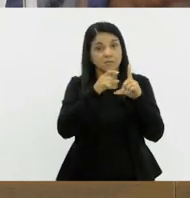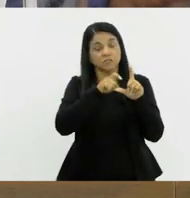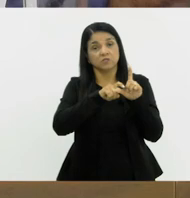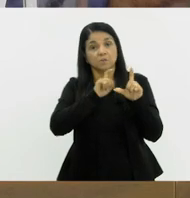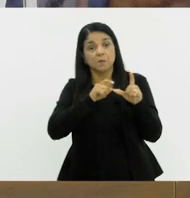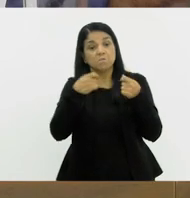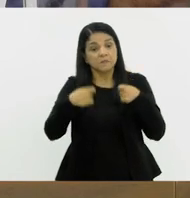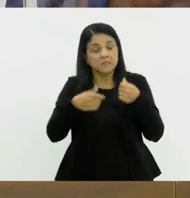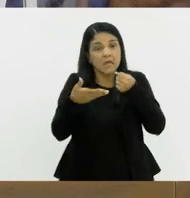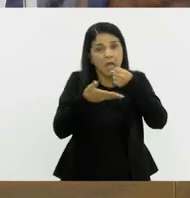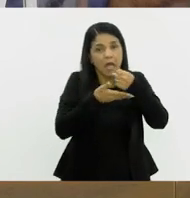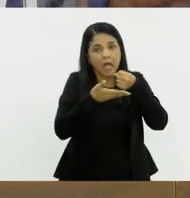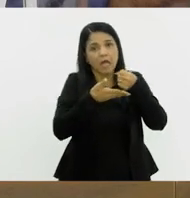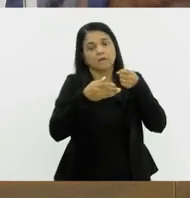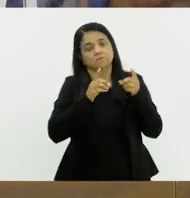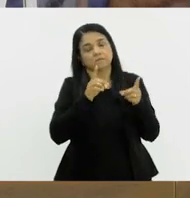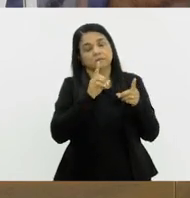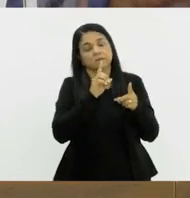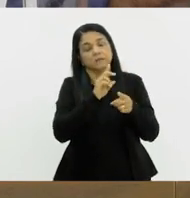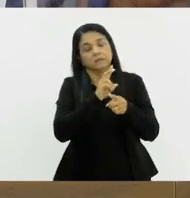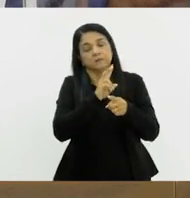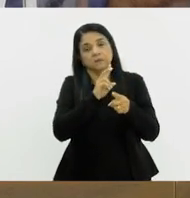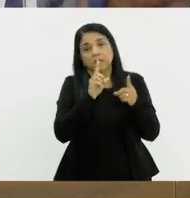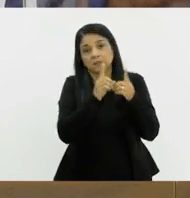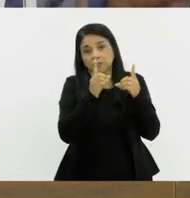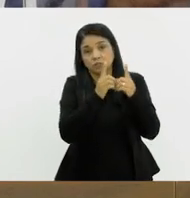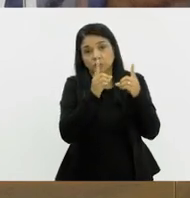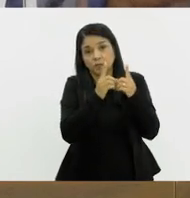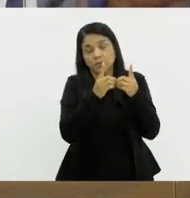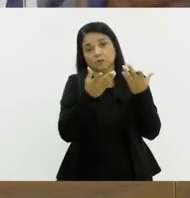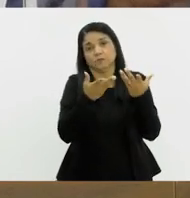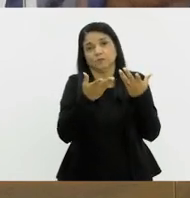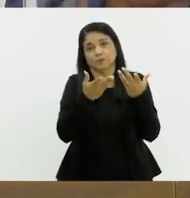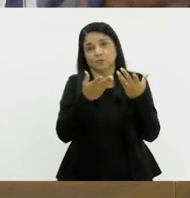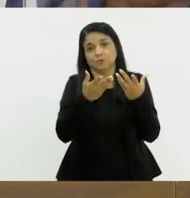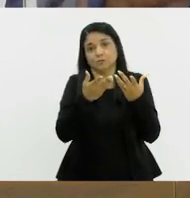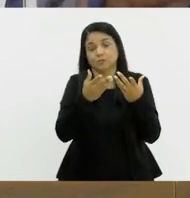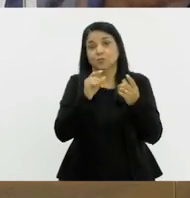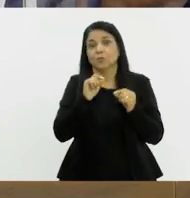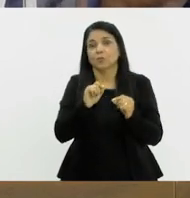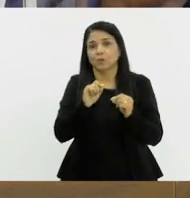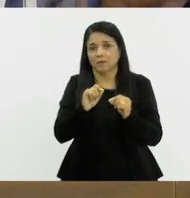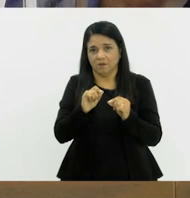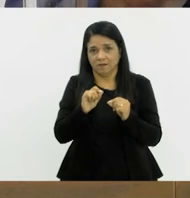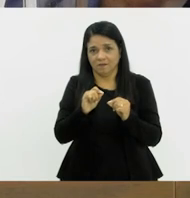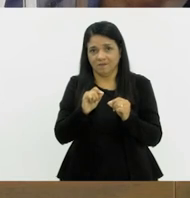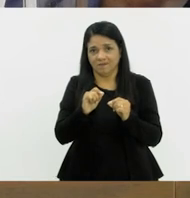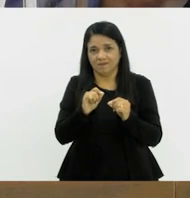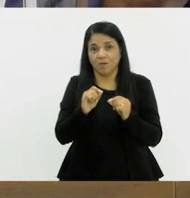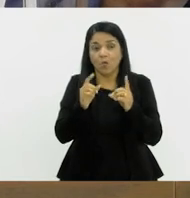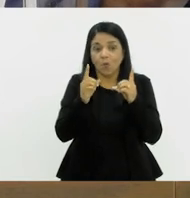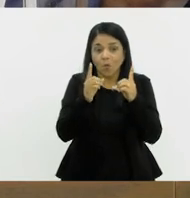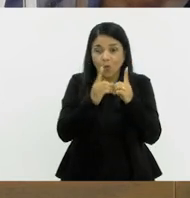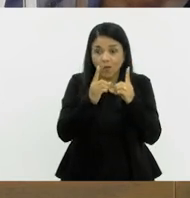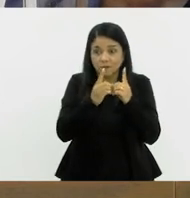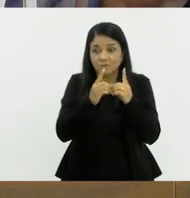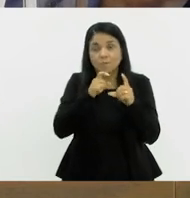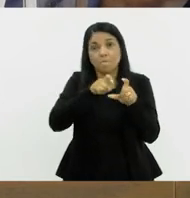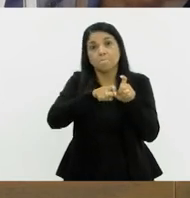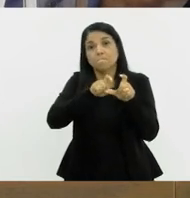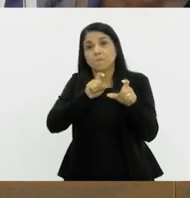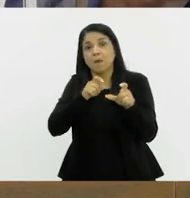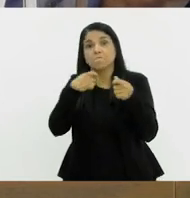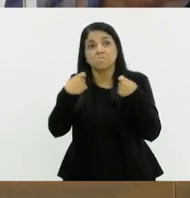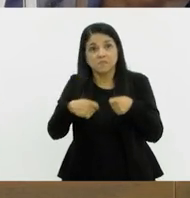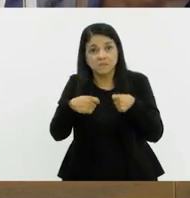mínimos, que é o paciente estável sob o ponto de vista clínico ou de enfermagem autossuficiente quanto ao atendimento de necessidades humanas básicas.